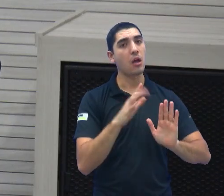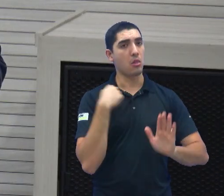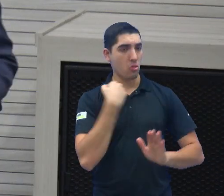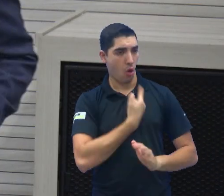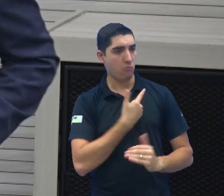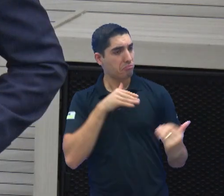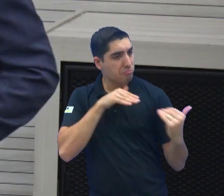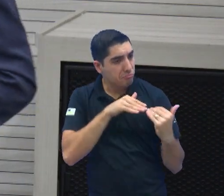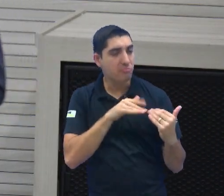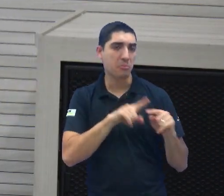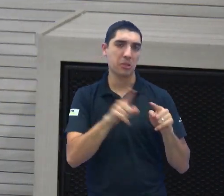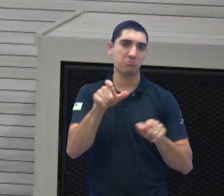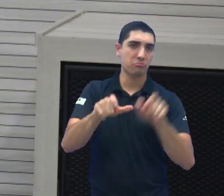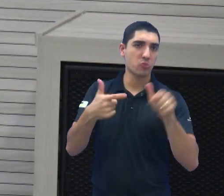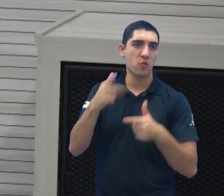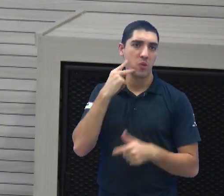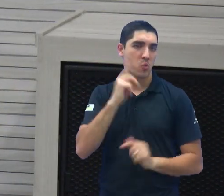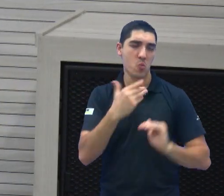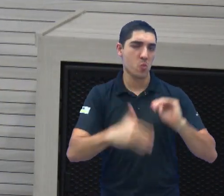ele.